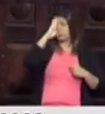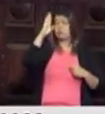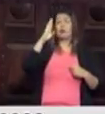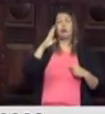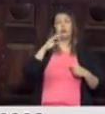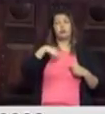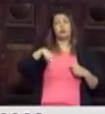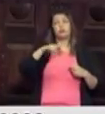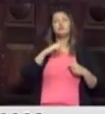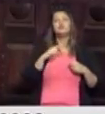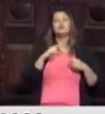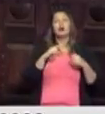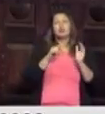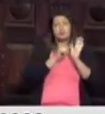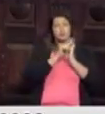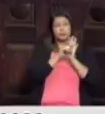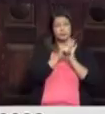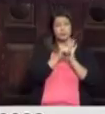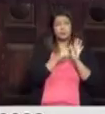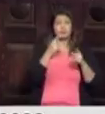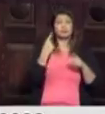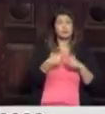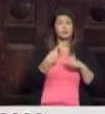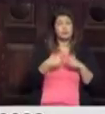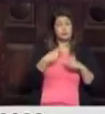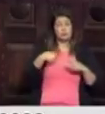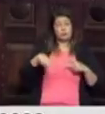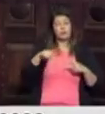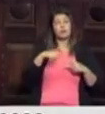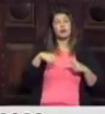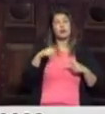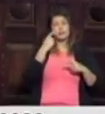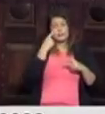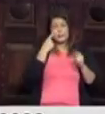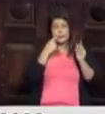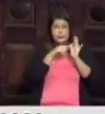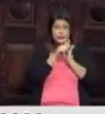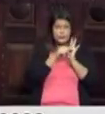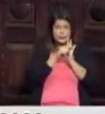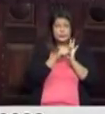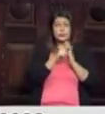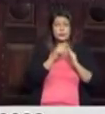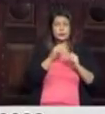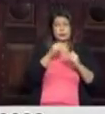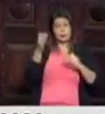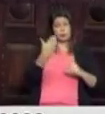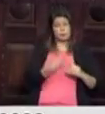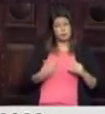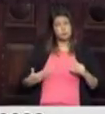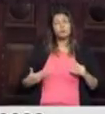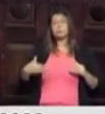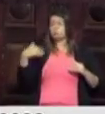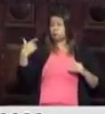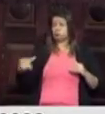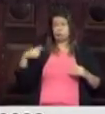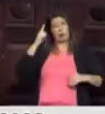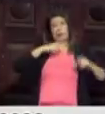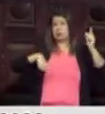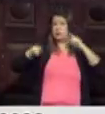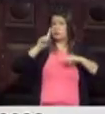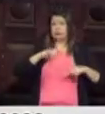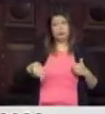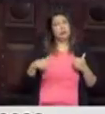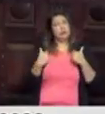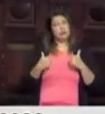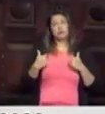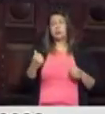qualquer questão ao servidor público sem que o descalabro, a má gestão do Fundo de Previdência Estadual não